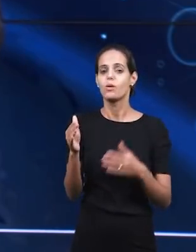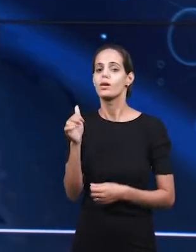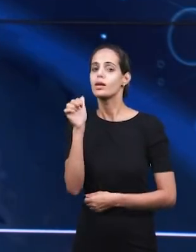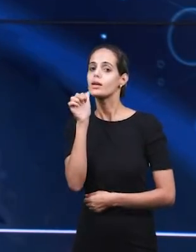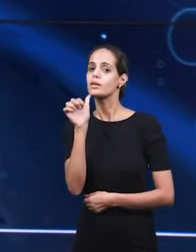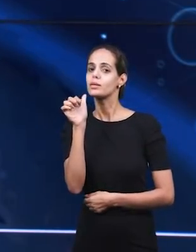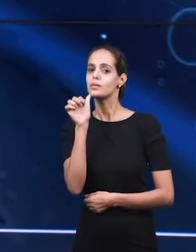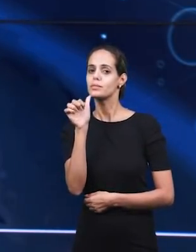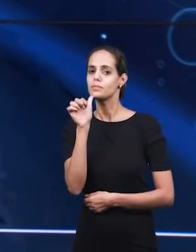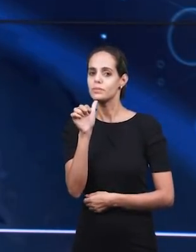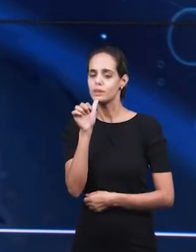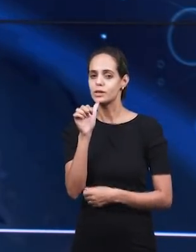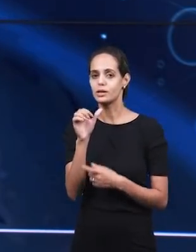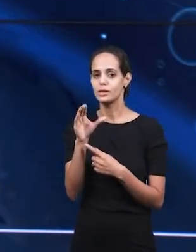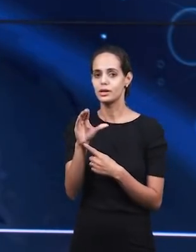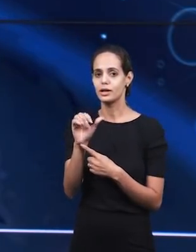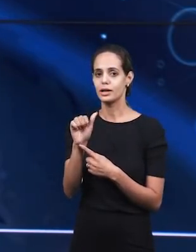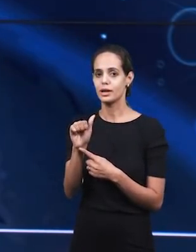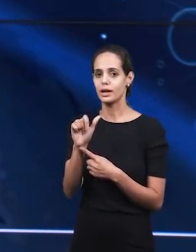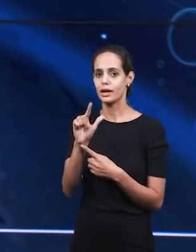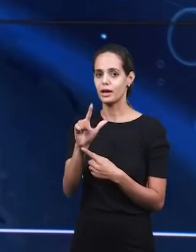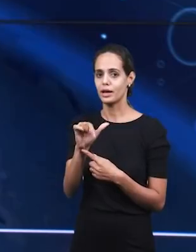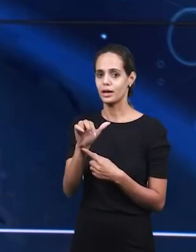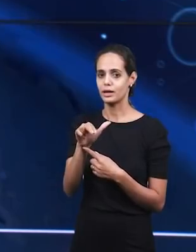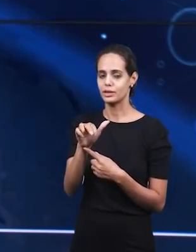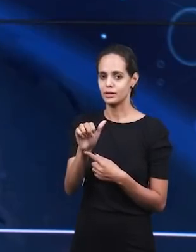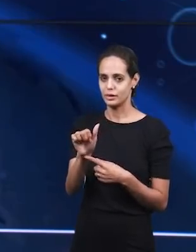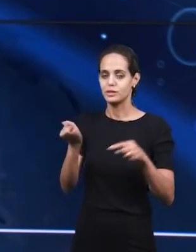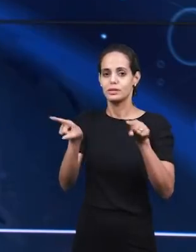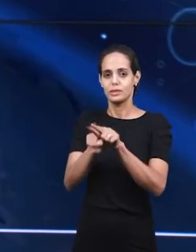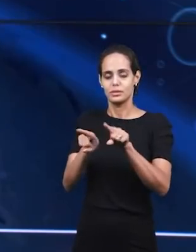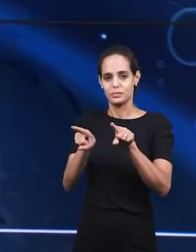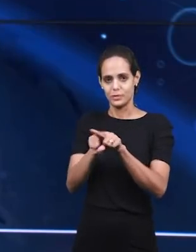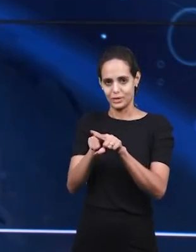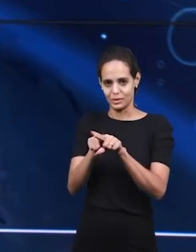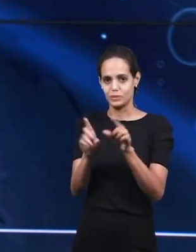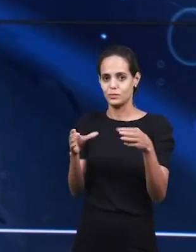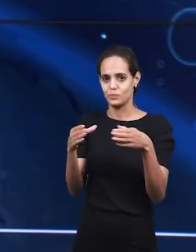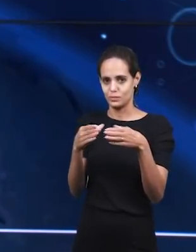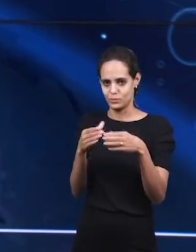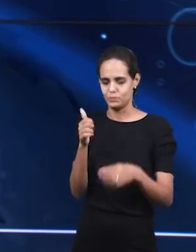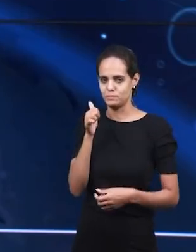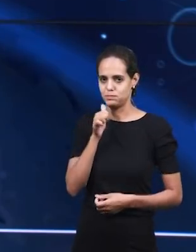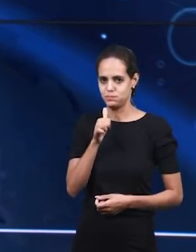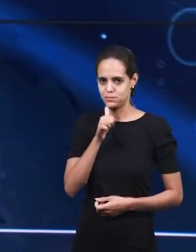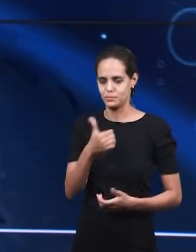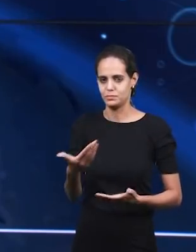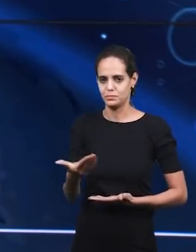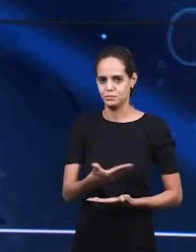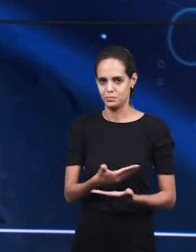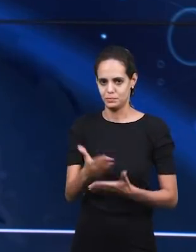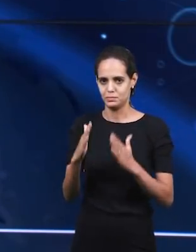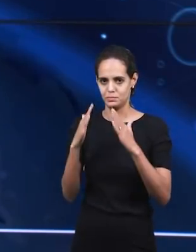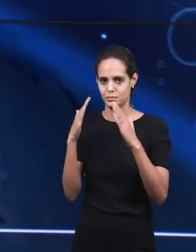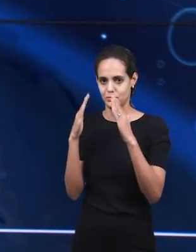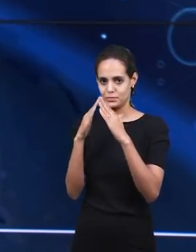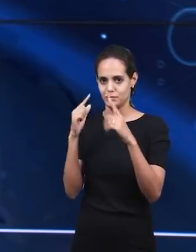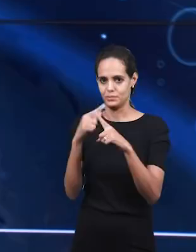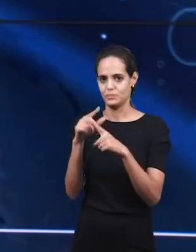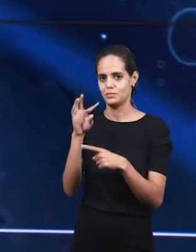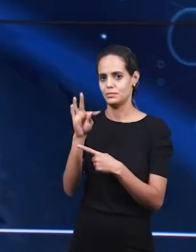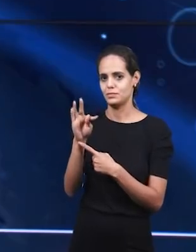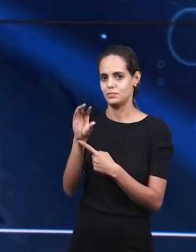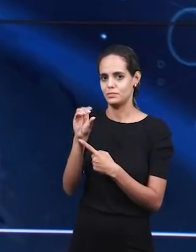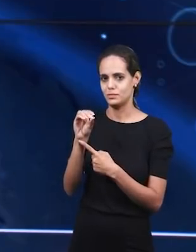Kalina Acácio. A irmã Kalina é também do grupo de jovens da Igreja de Toronto e ela vai nos dar um testemunho